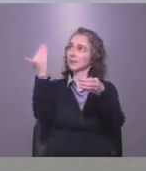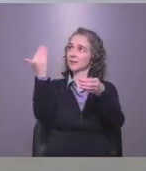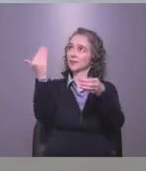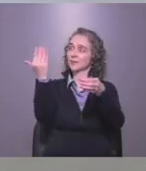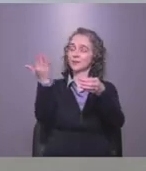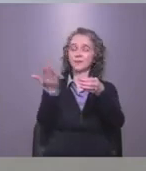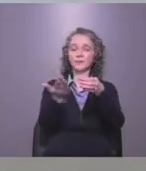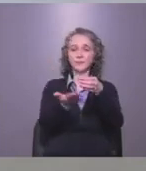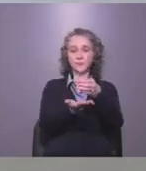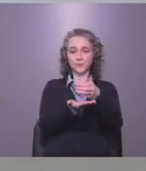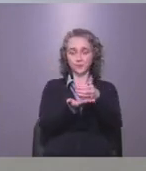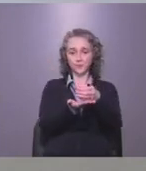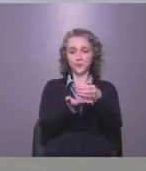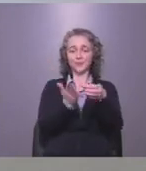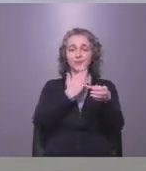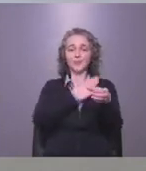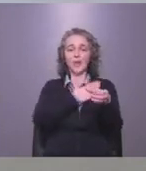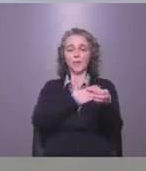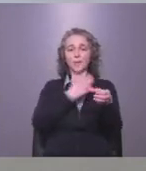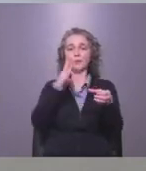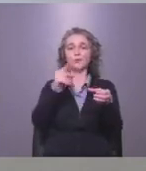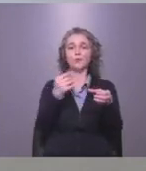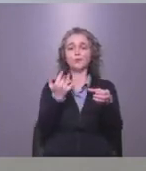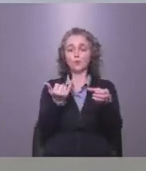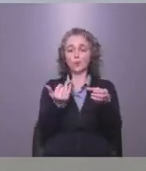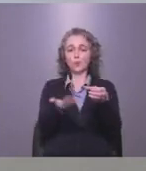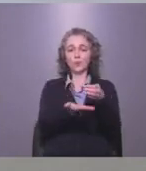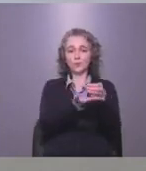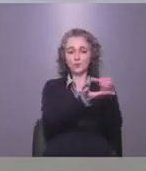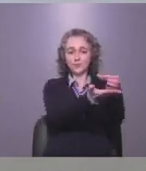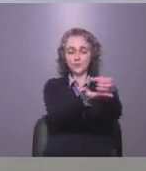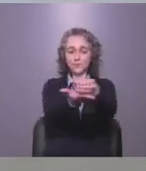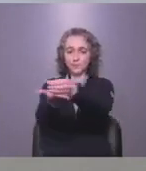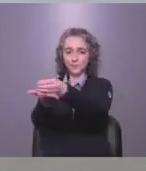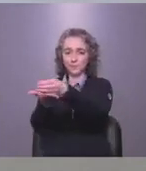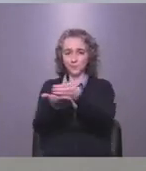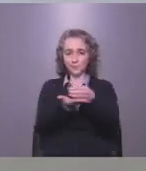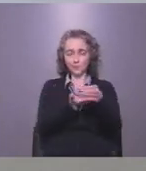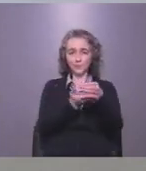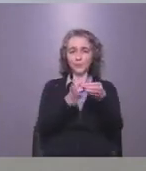graças e deu aos seus discípulos, dizendo: